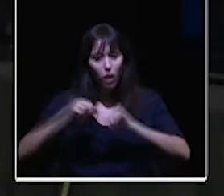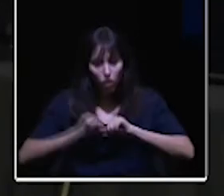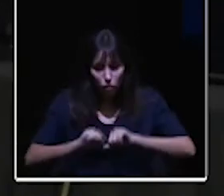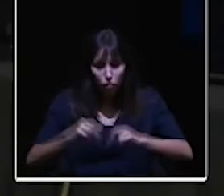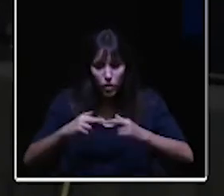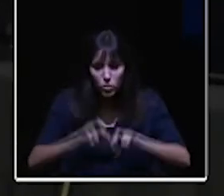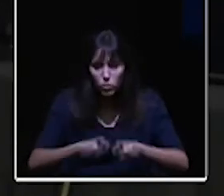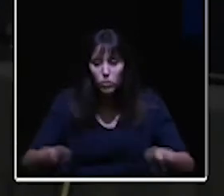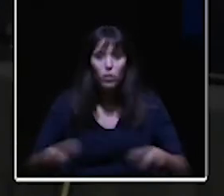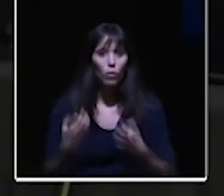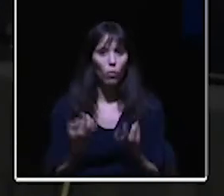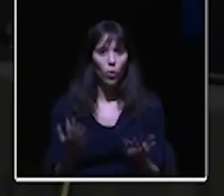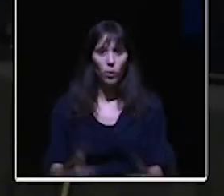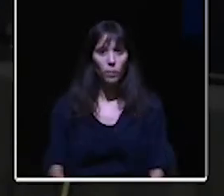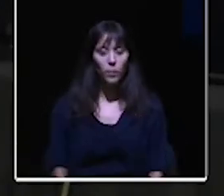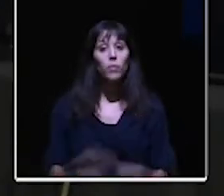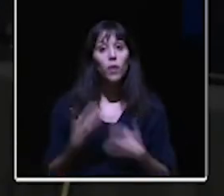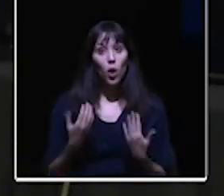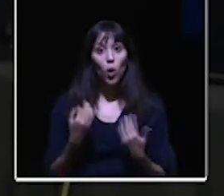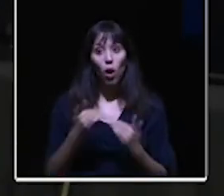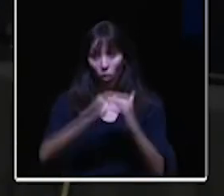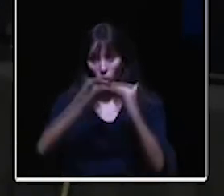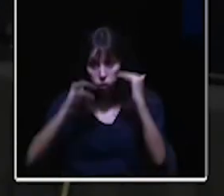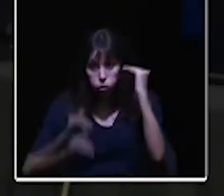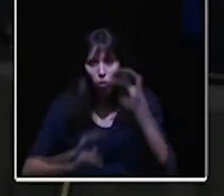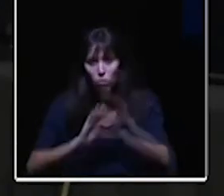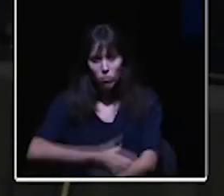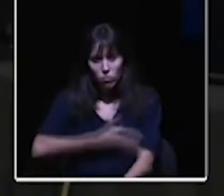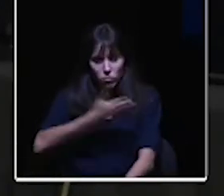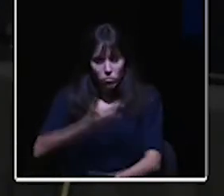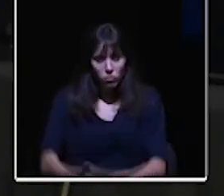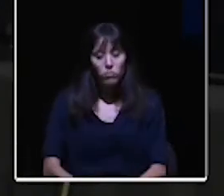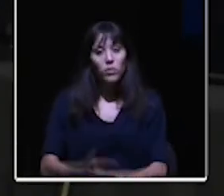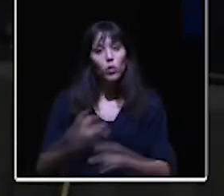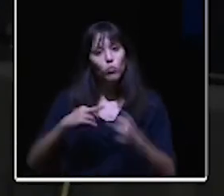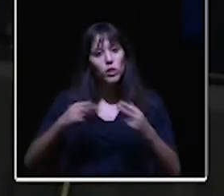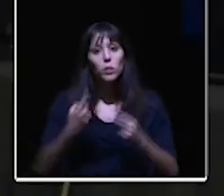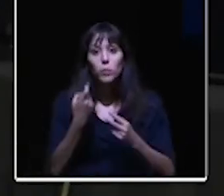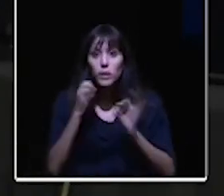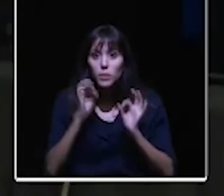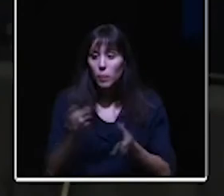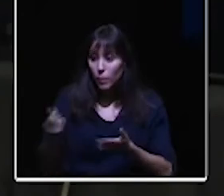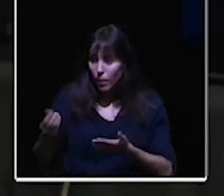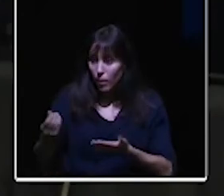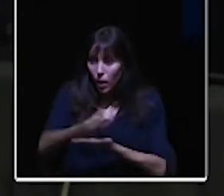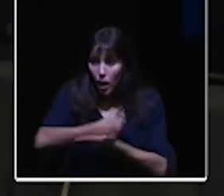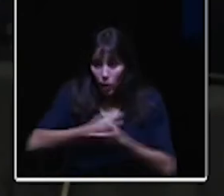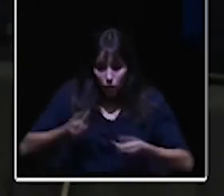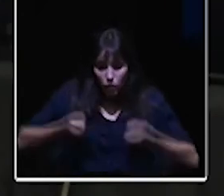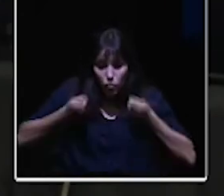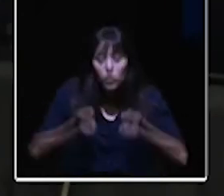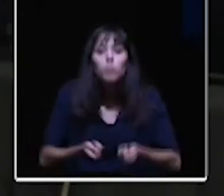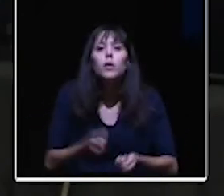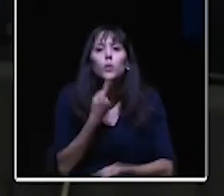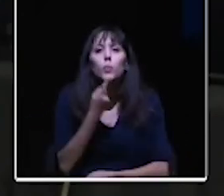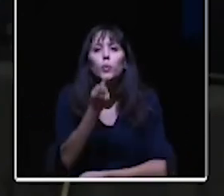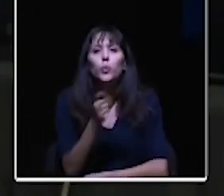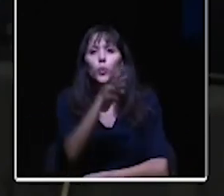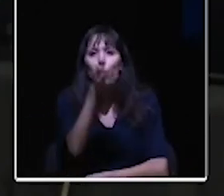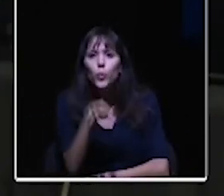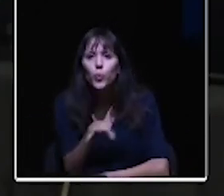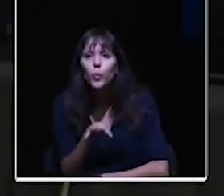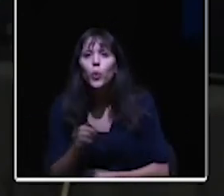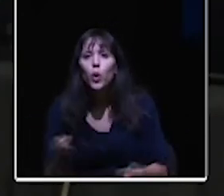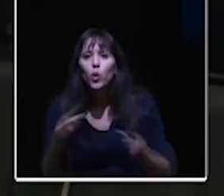Executivo. Nesta altura em que a desigualdade aumenta e em que o município precisa de receita para investir, deixamos a pergunta aos novos tempos de